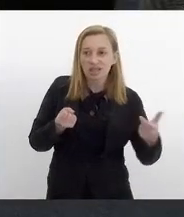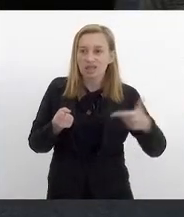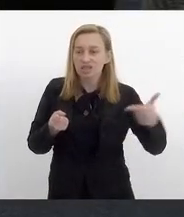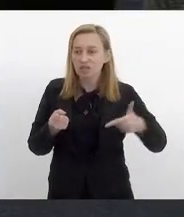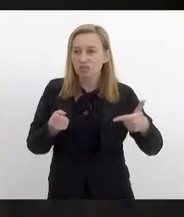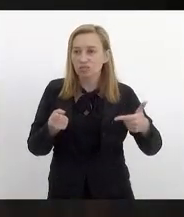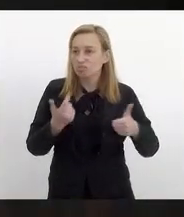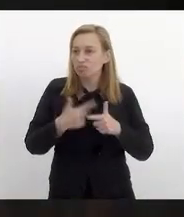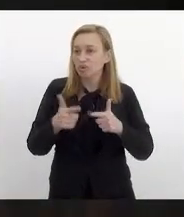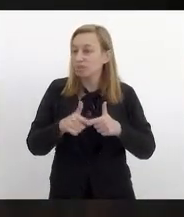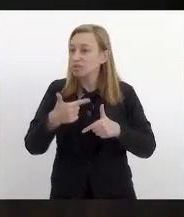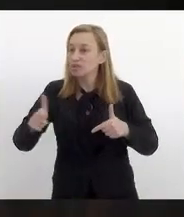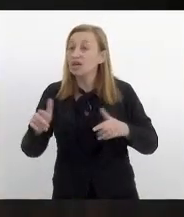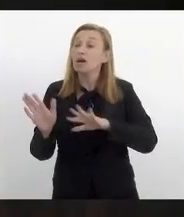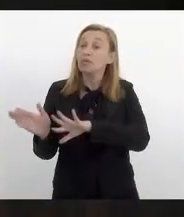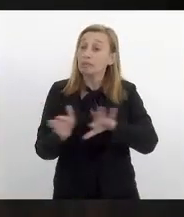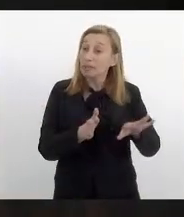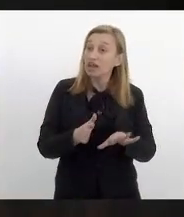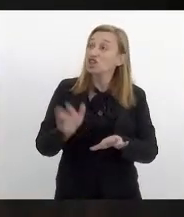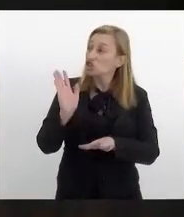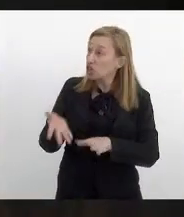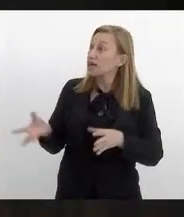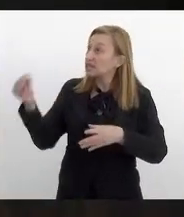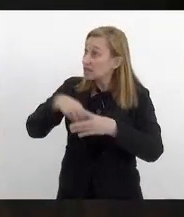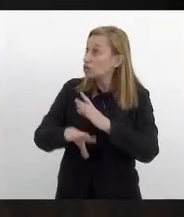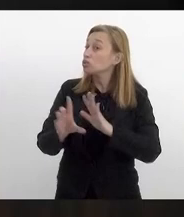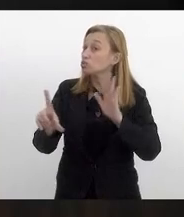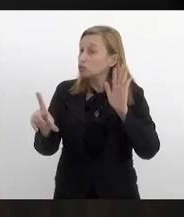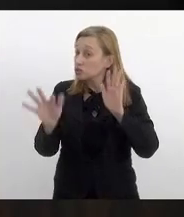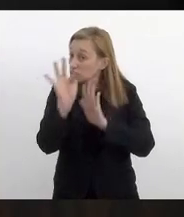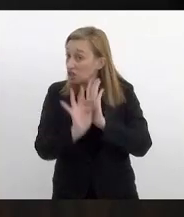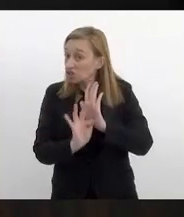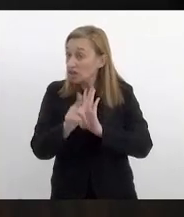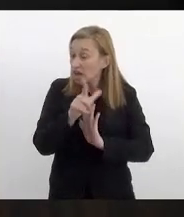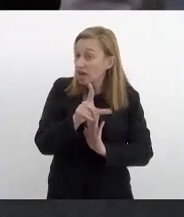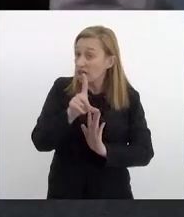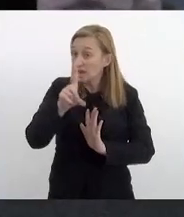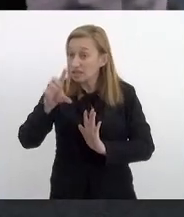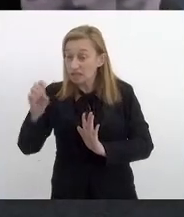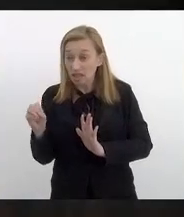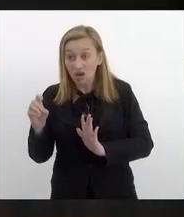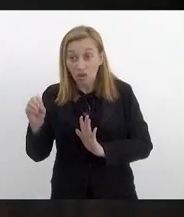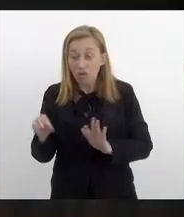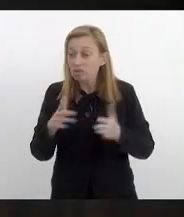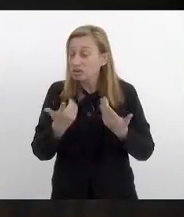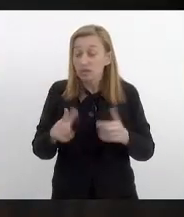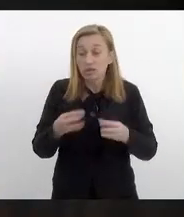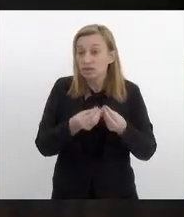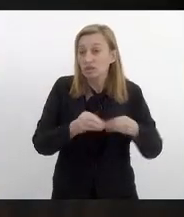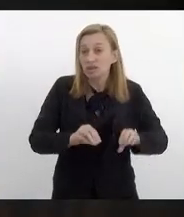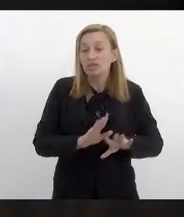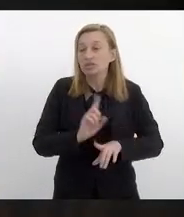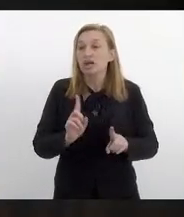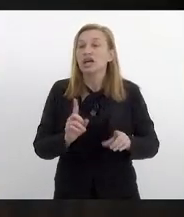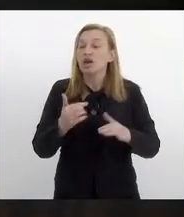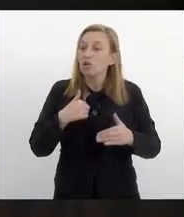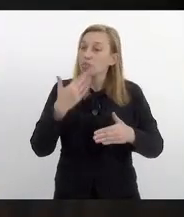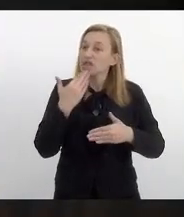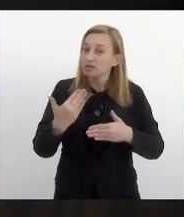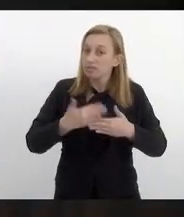vamos mas em frente. Mas se a Vossa Excelência falou que já está no texto da LDO, não, sem prejuízo. Não, mas não... Mas o que eu estou propondo para o encaminhamento